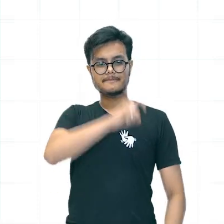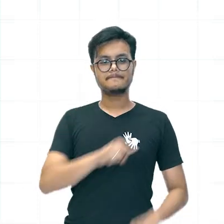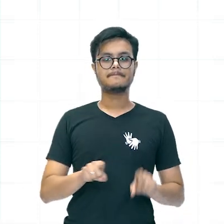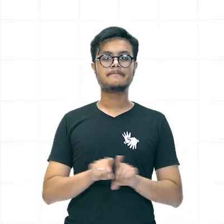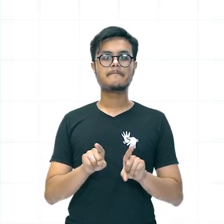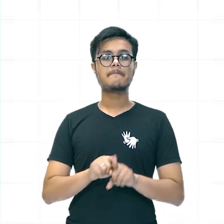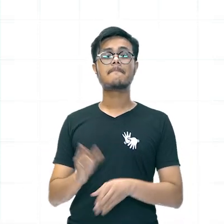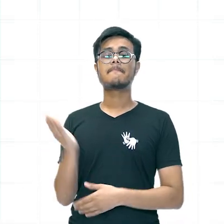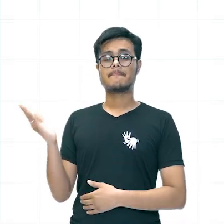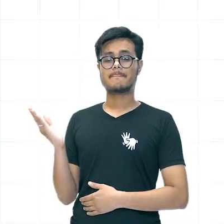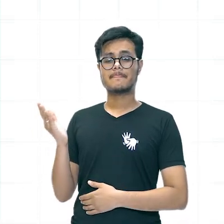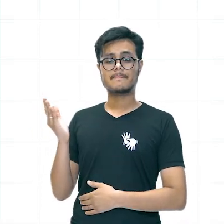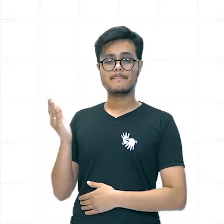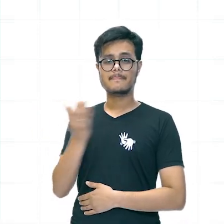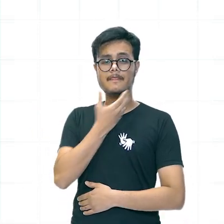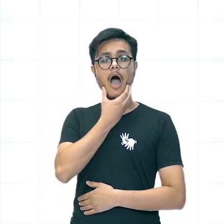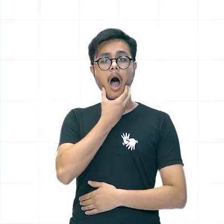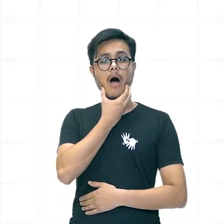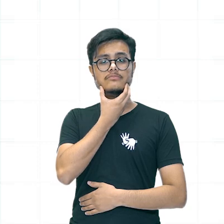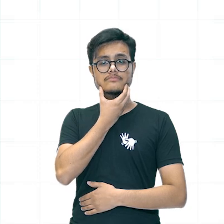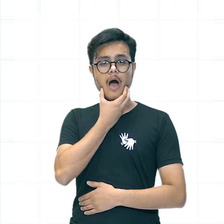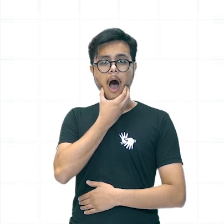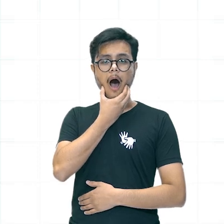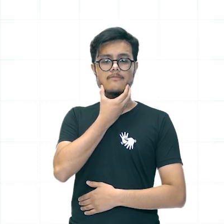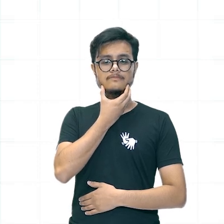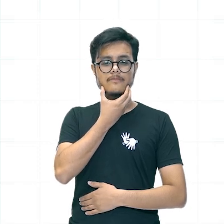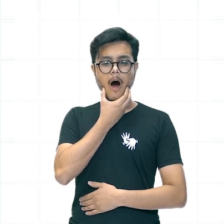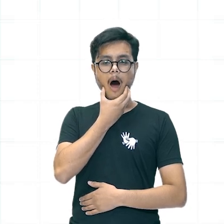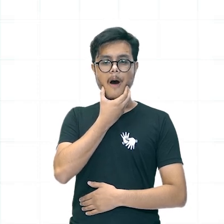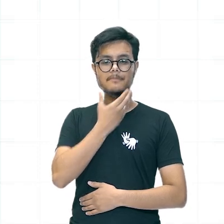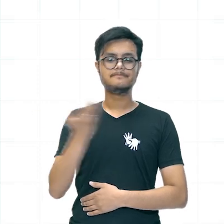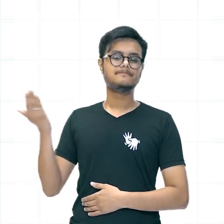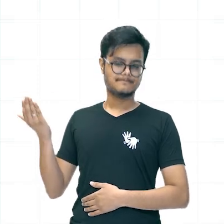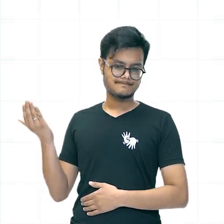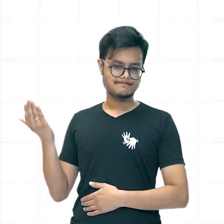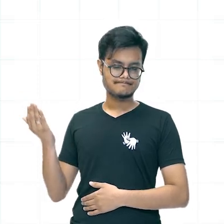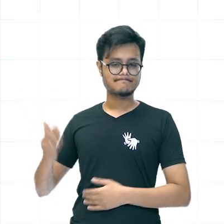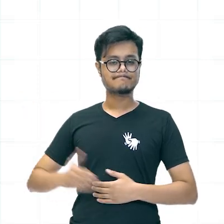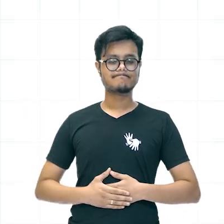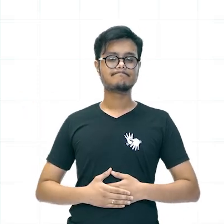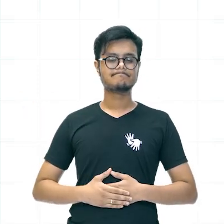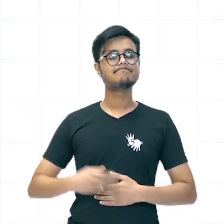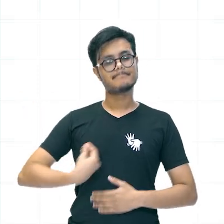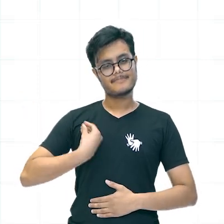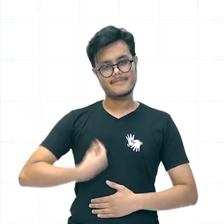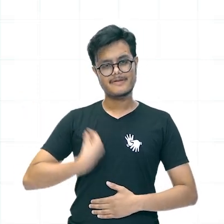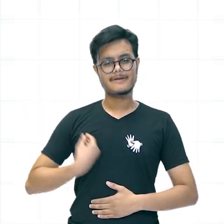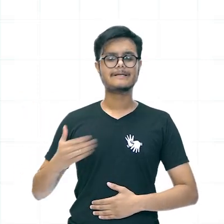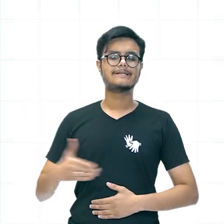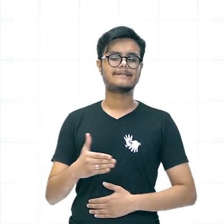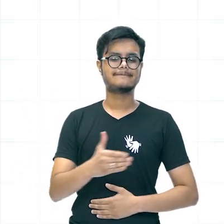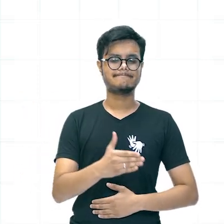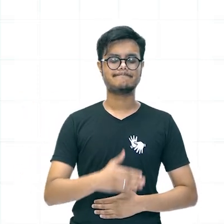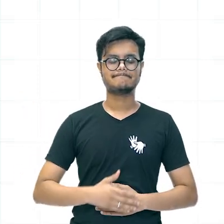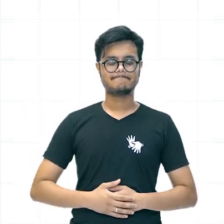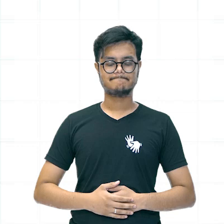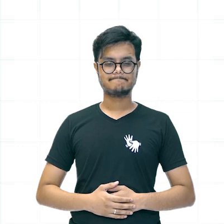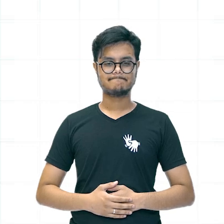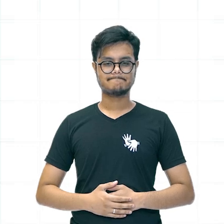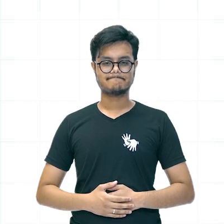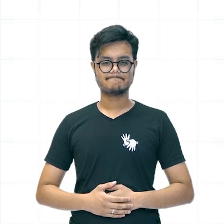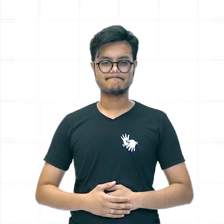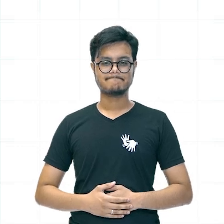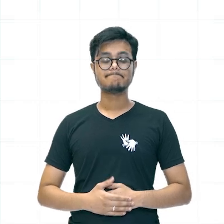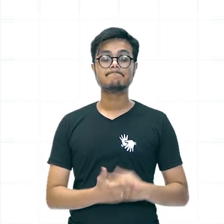os gnatostomados, que são aqueles que possuem maxila, e a maioria dos peixes existentes é gnatostomada, né?